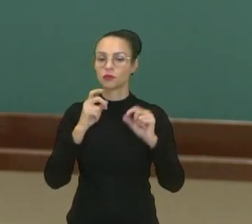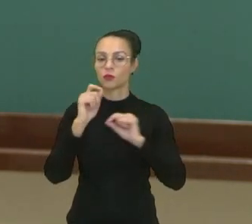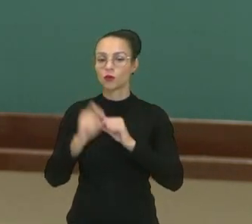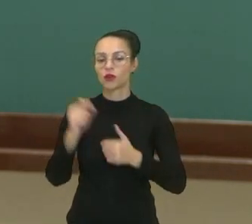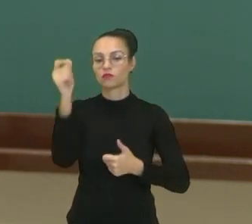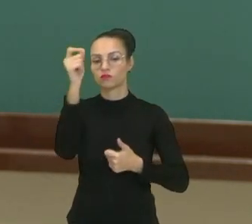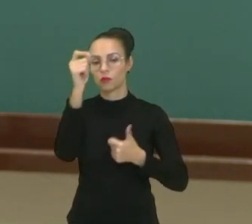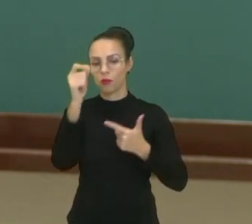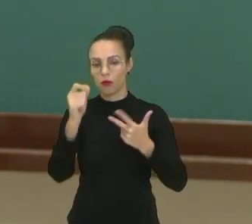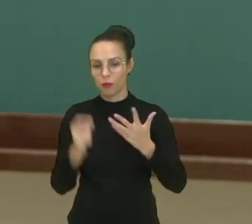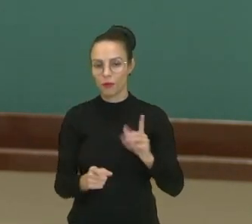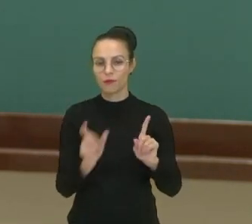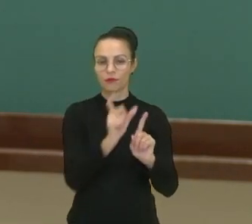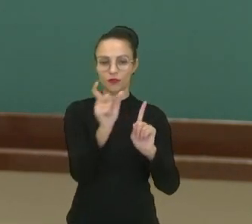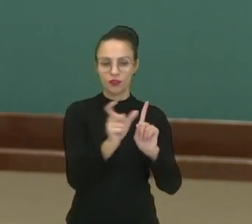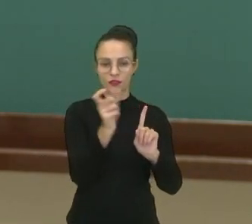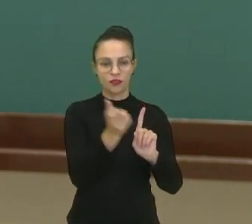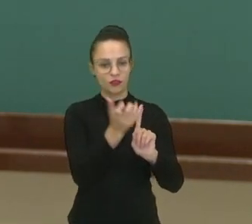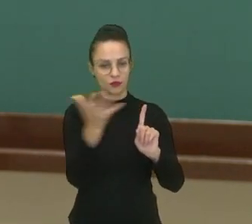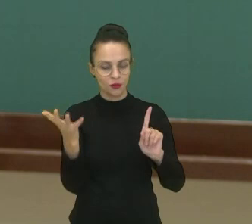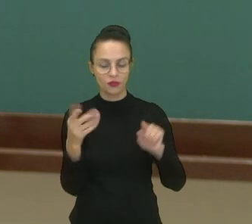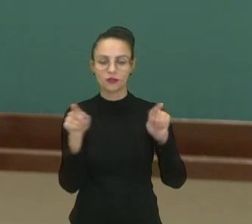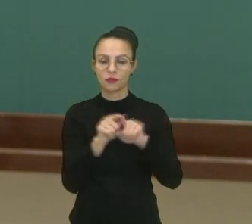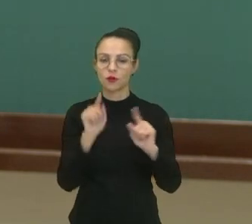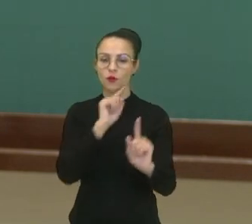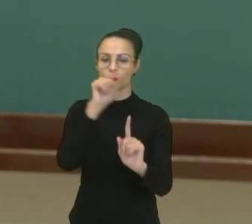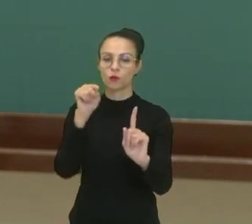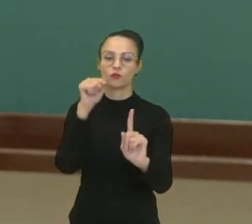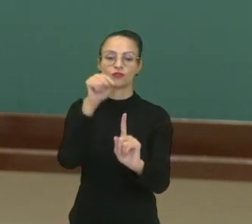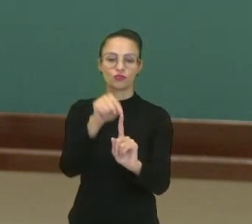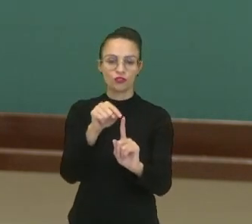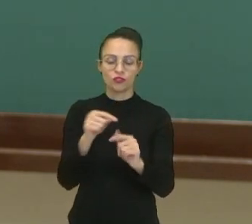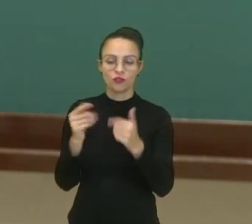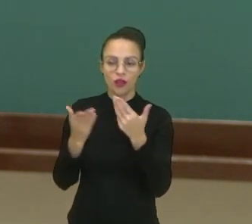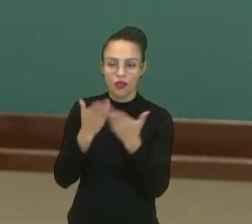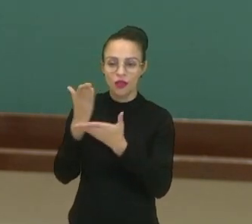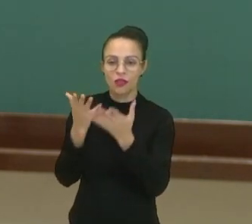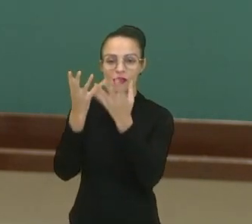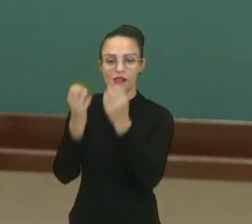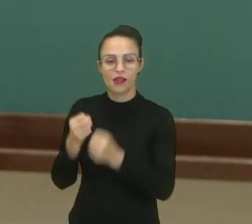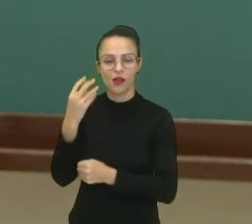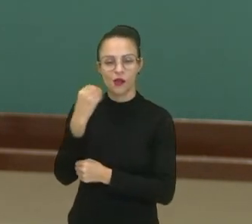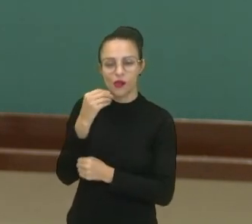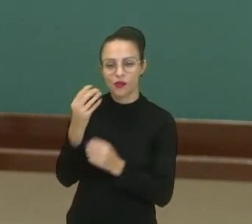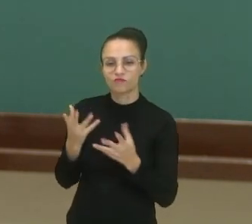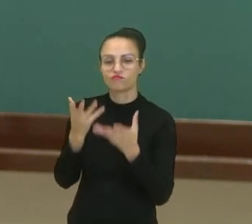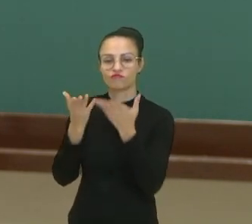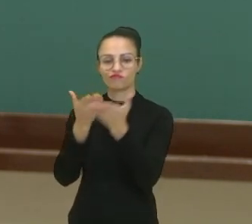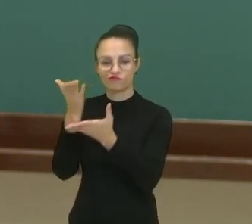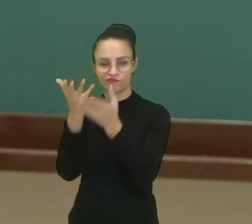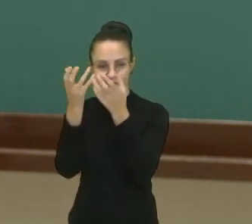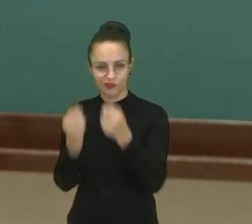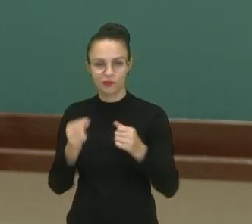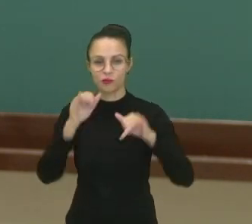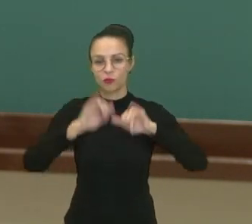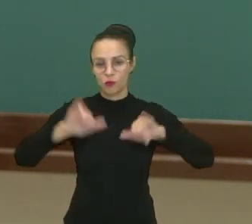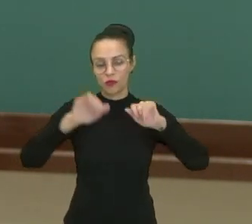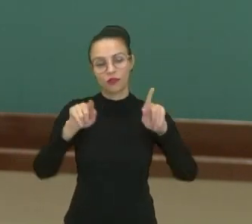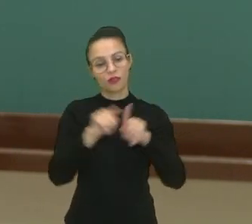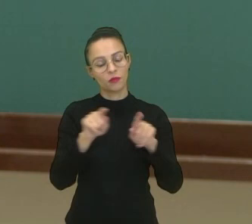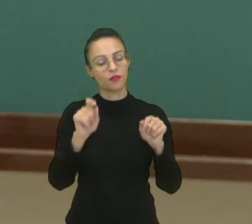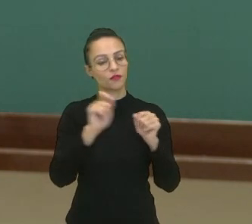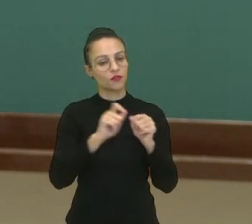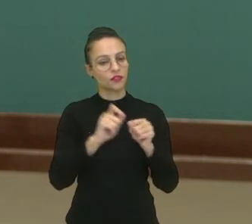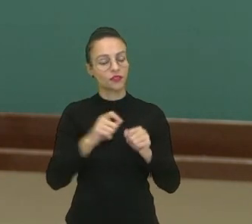elementos da linguagem verbal e não verbal e a finalidade de persuadir e convencer de propagandas e produzimos